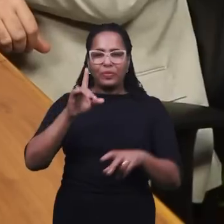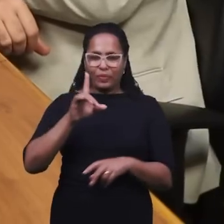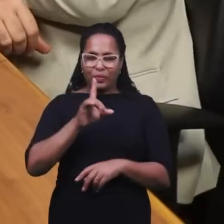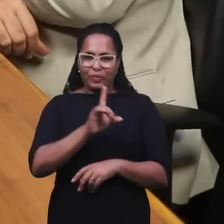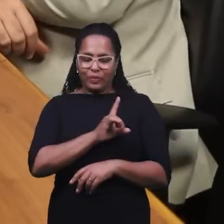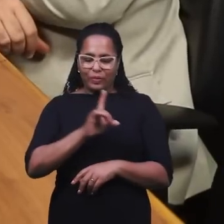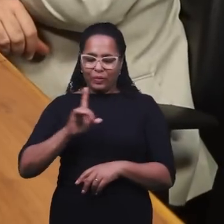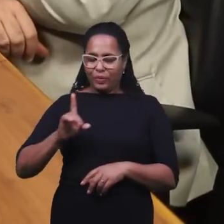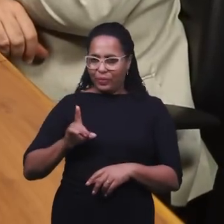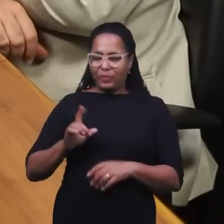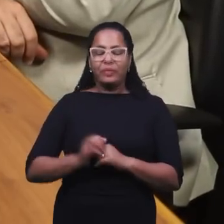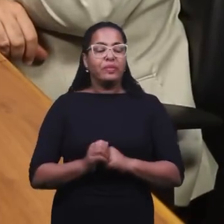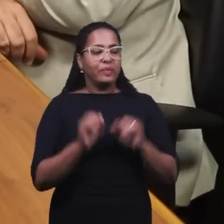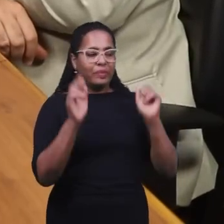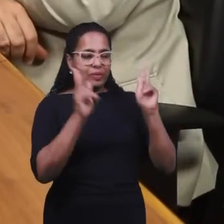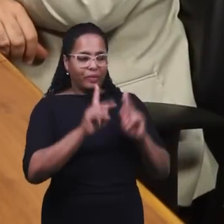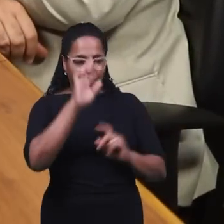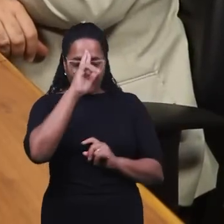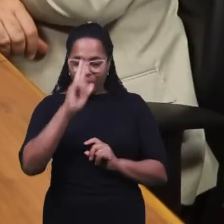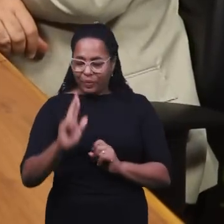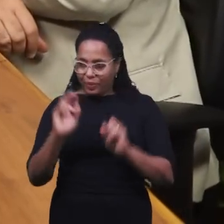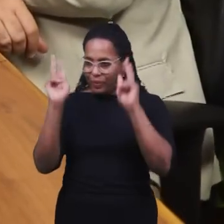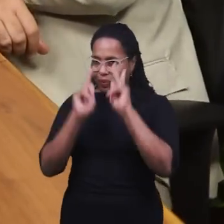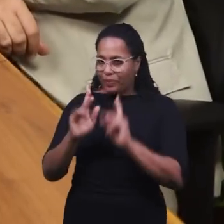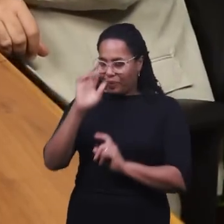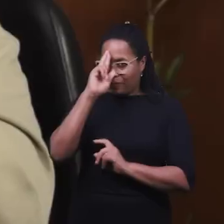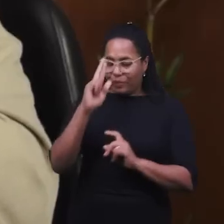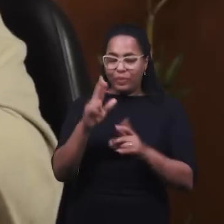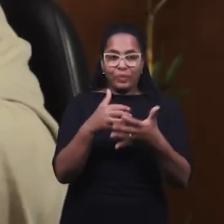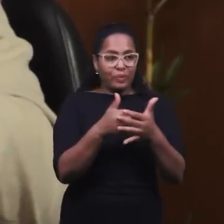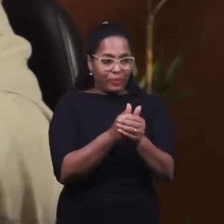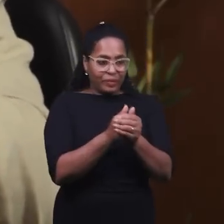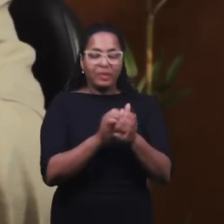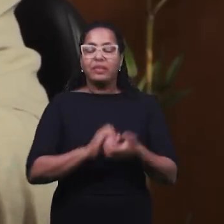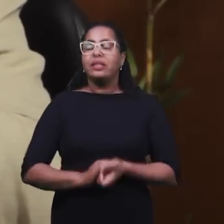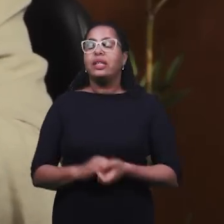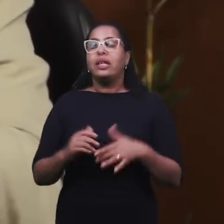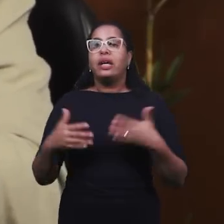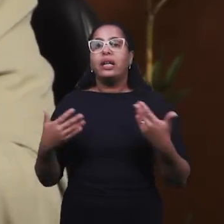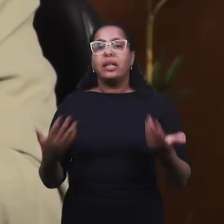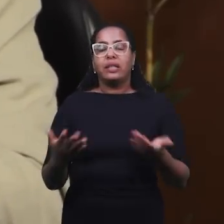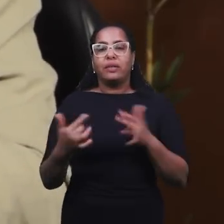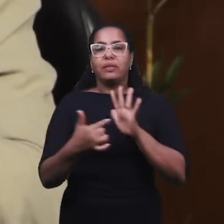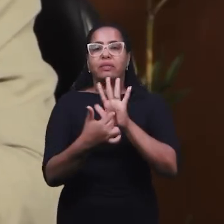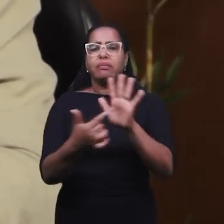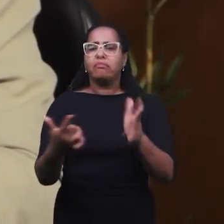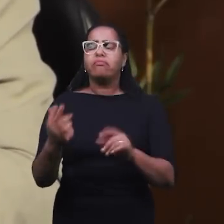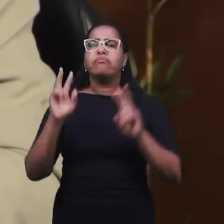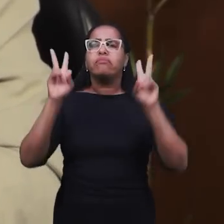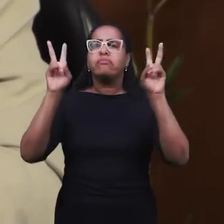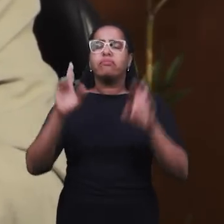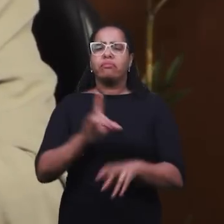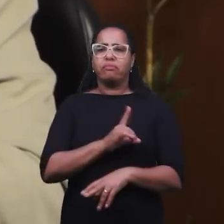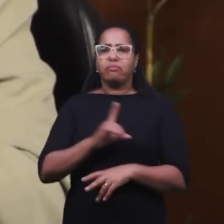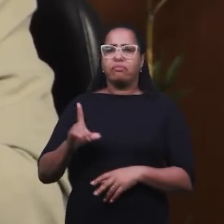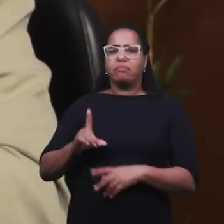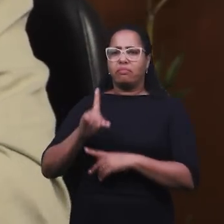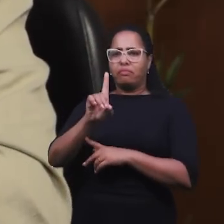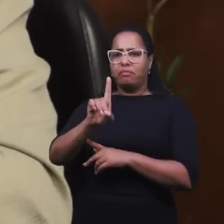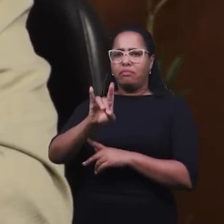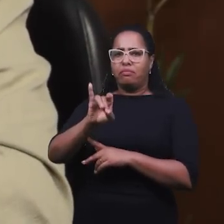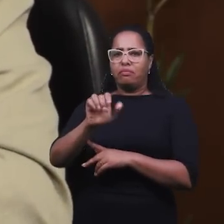obra maravilhosa. E mais uma vez eu recebo aqui o pastor Amadeu Loureiro, que está aqui conosco para tratar do tema